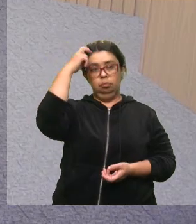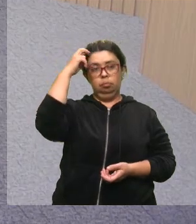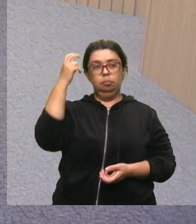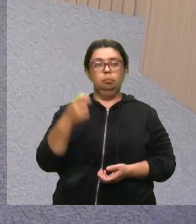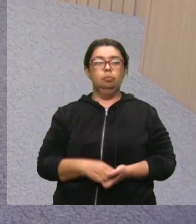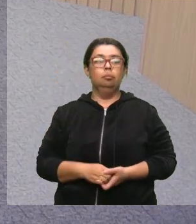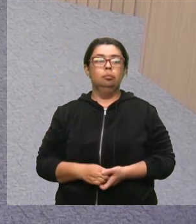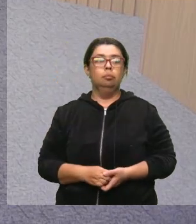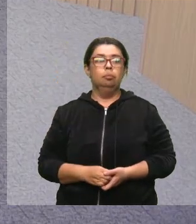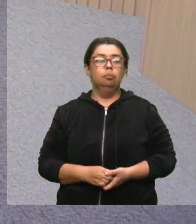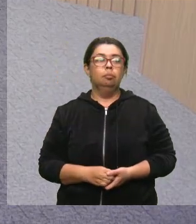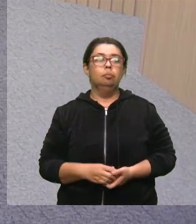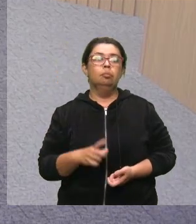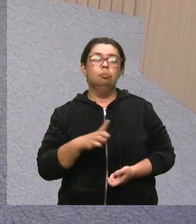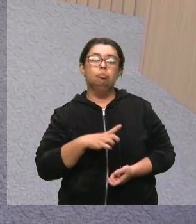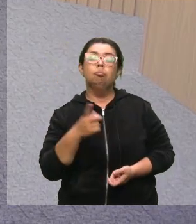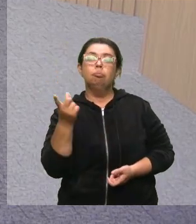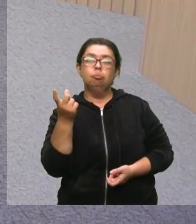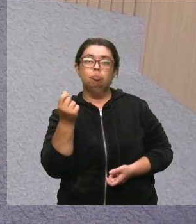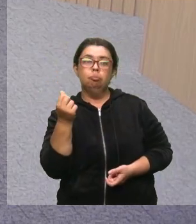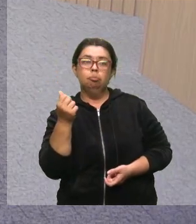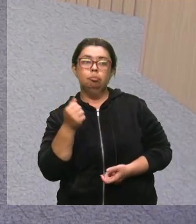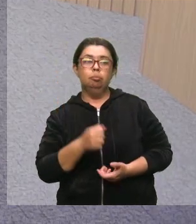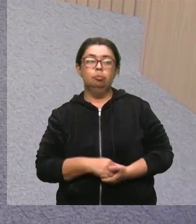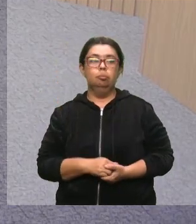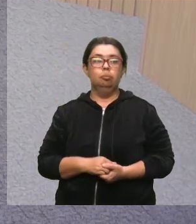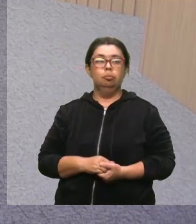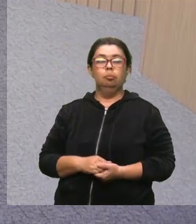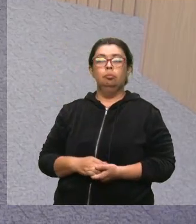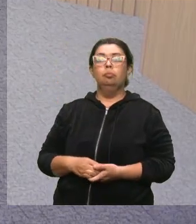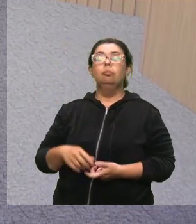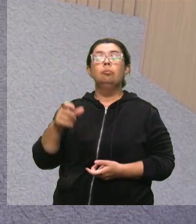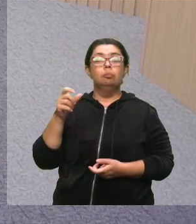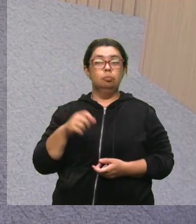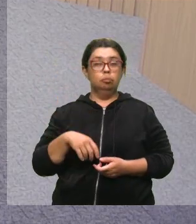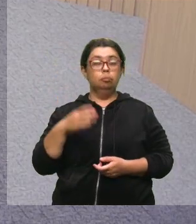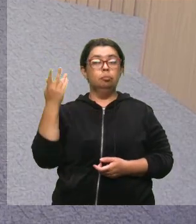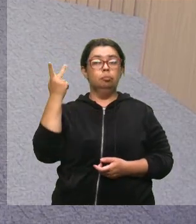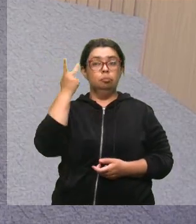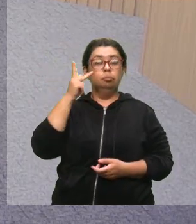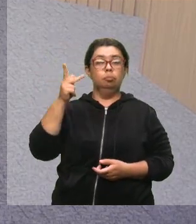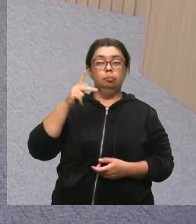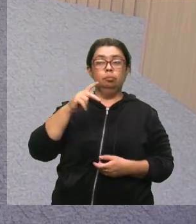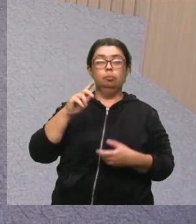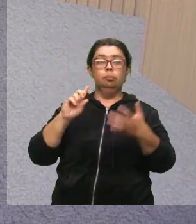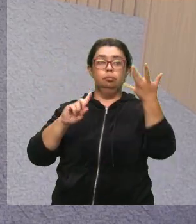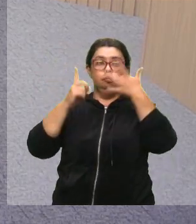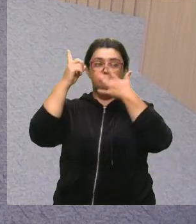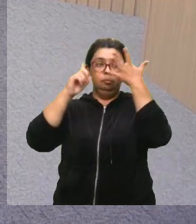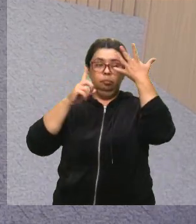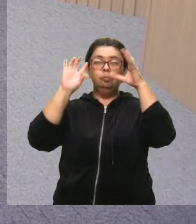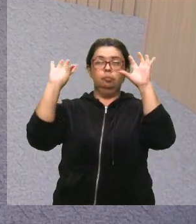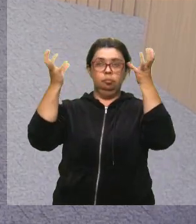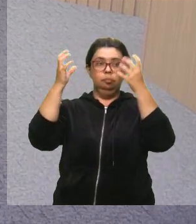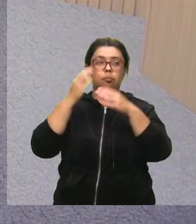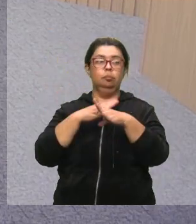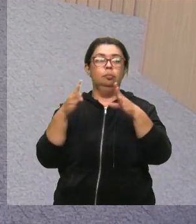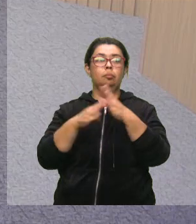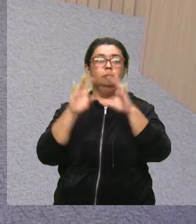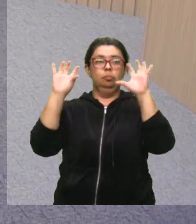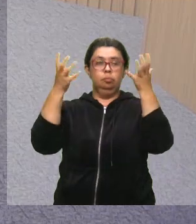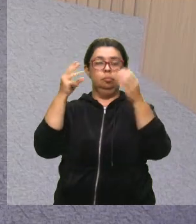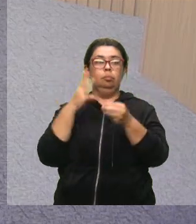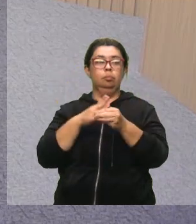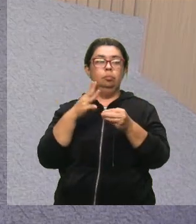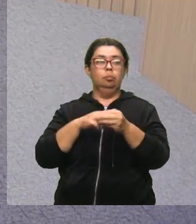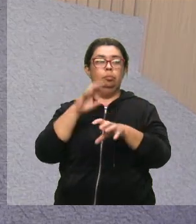para o carnaval? Aproveito para cumprimentar o pessoal da Escola de Samba que está presente aqui na reunião. Todos os eventos do município vão